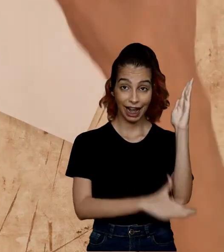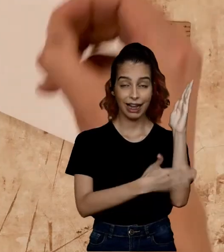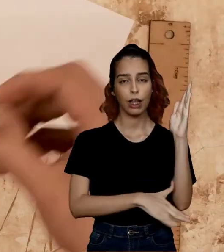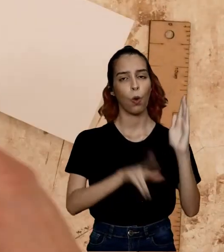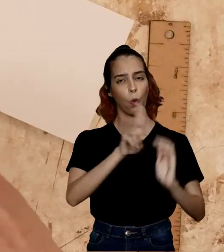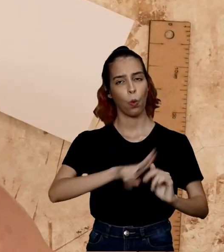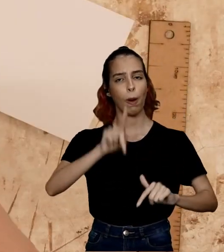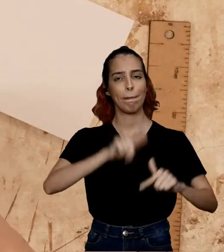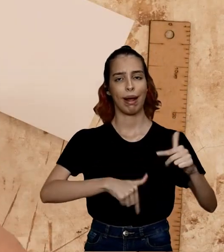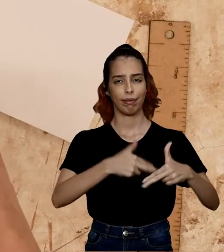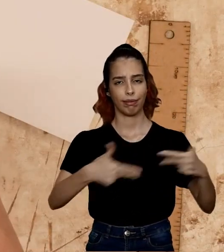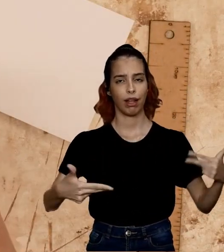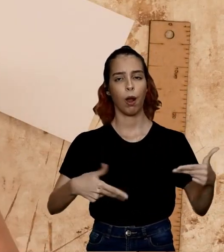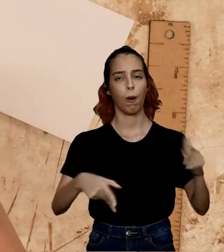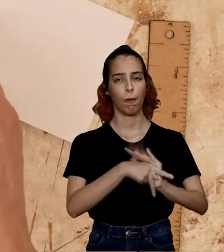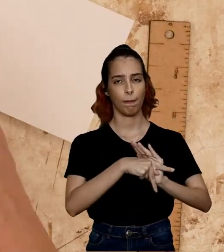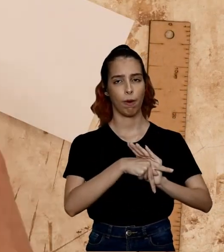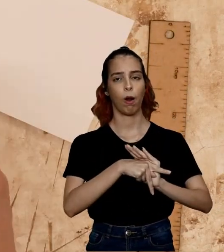isso.